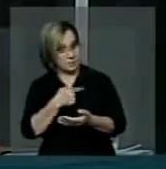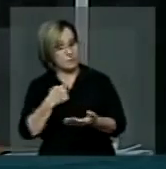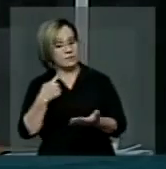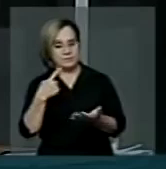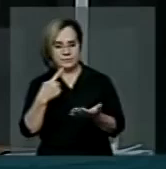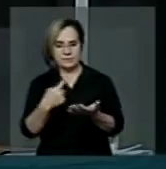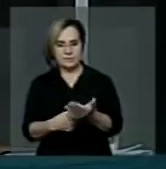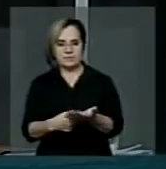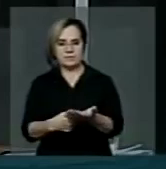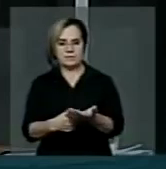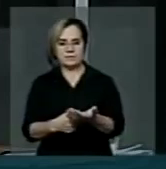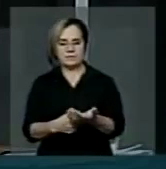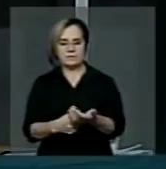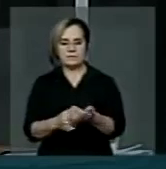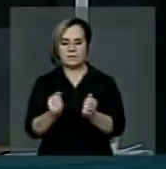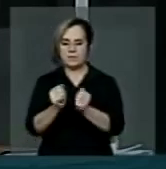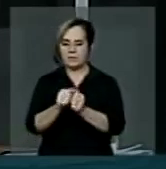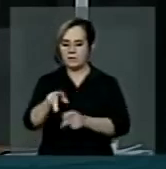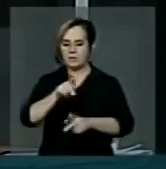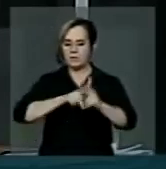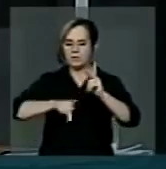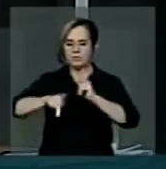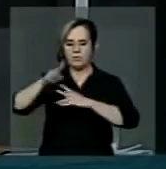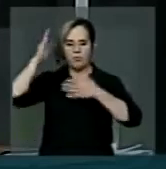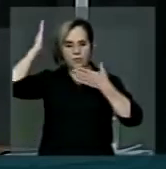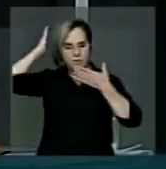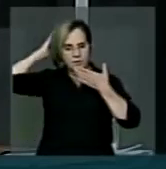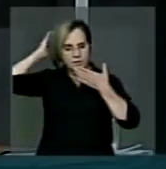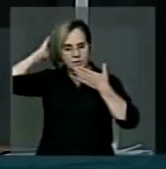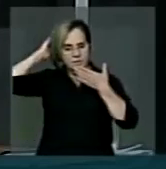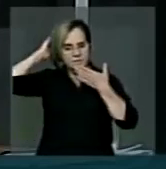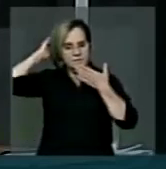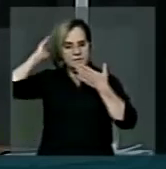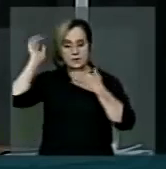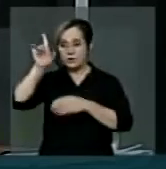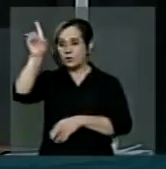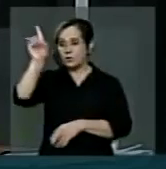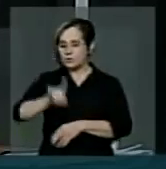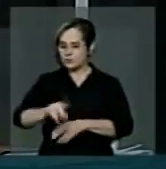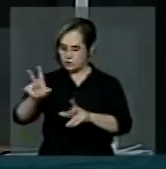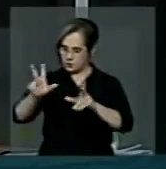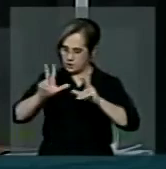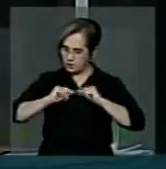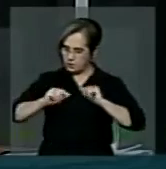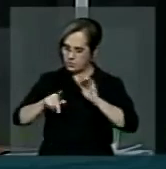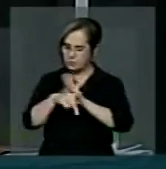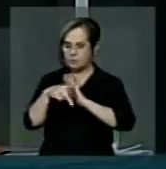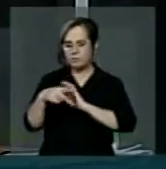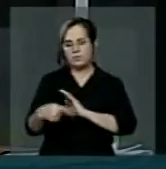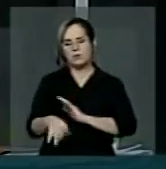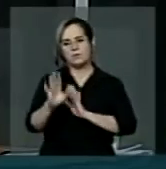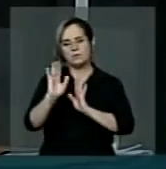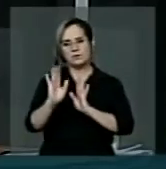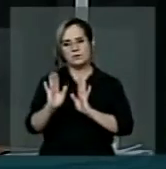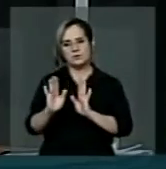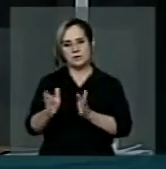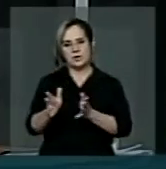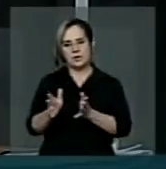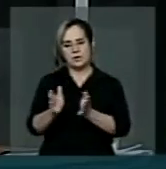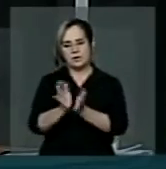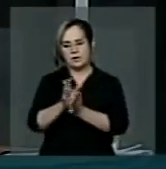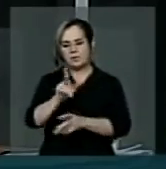com as populações indígenas, com os direitos adquiridos já pelos